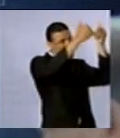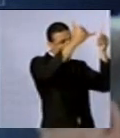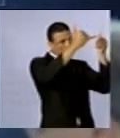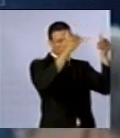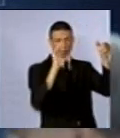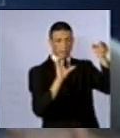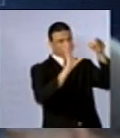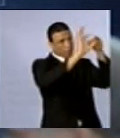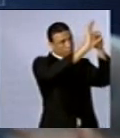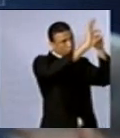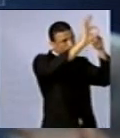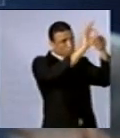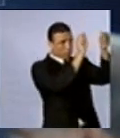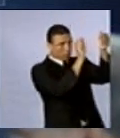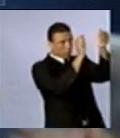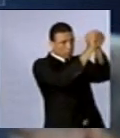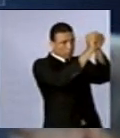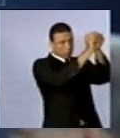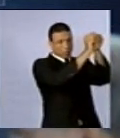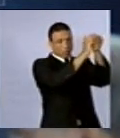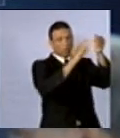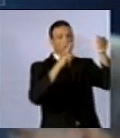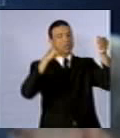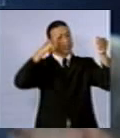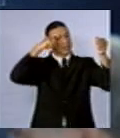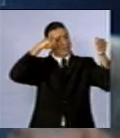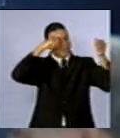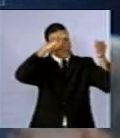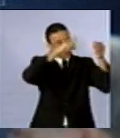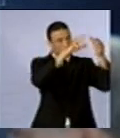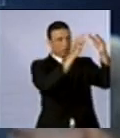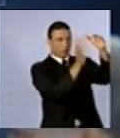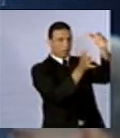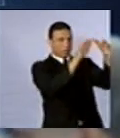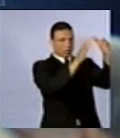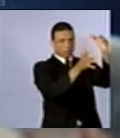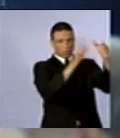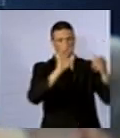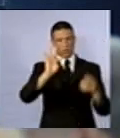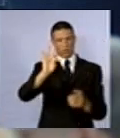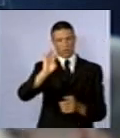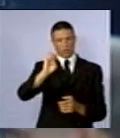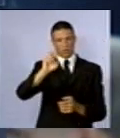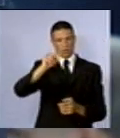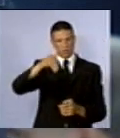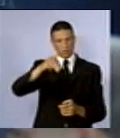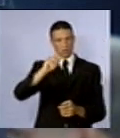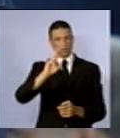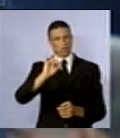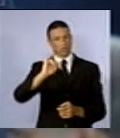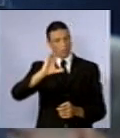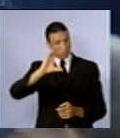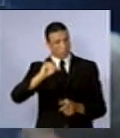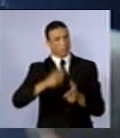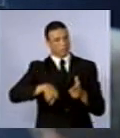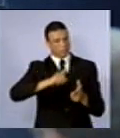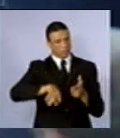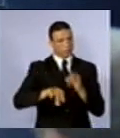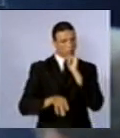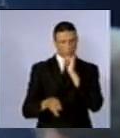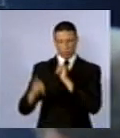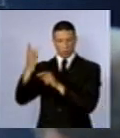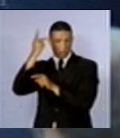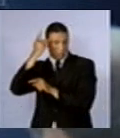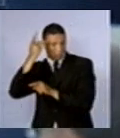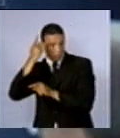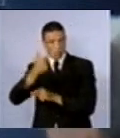necessário, se torna mais difícil esse isolamento, além dos problemas térmicos decorrentes. Mas, na cidade de São Paulo, a tensão limite